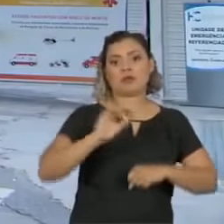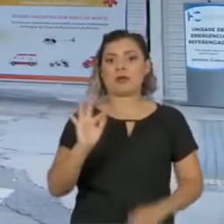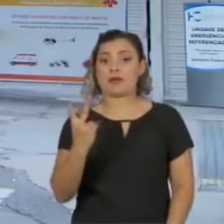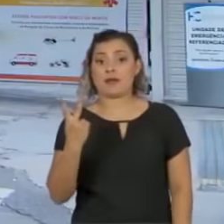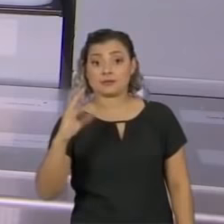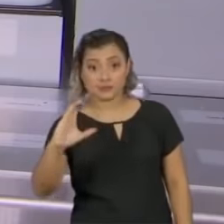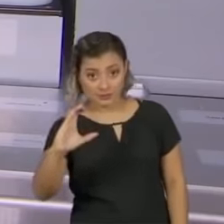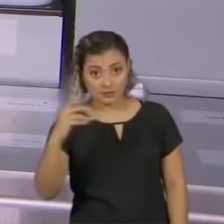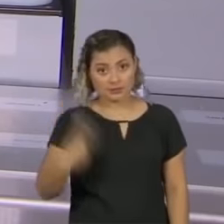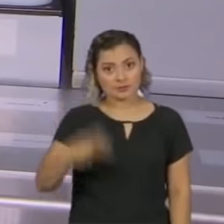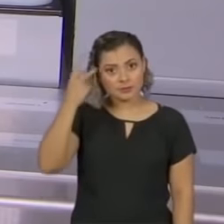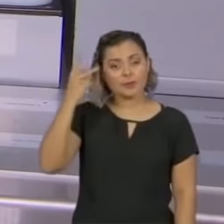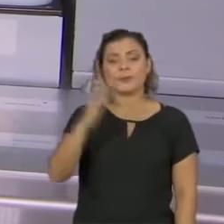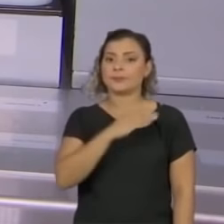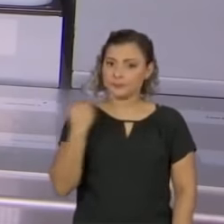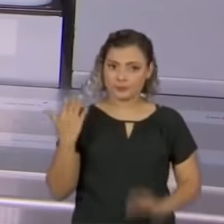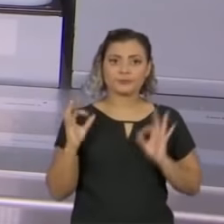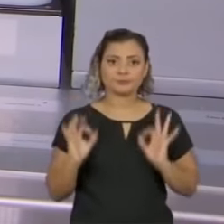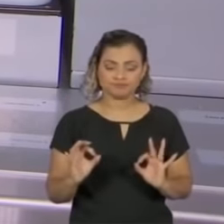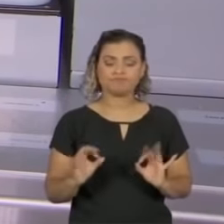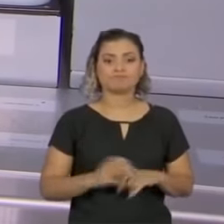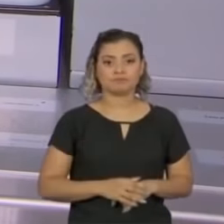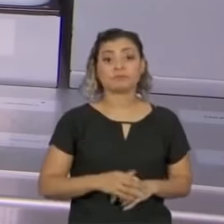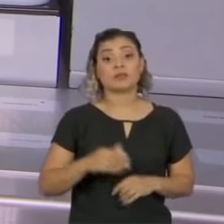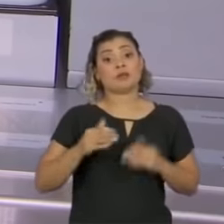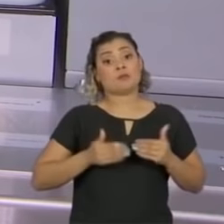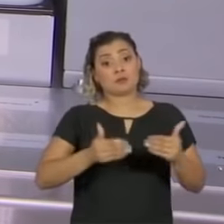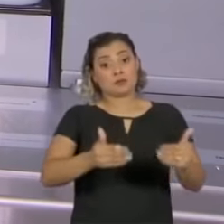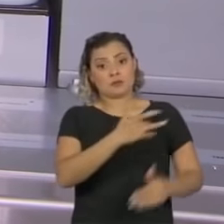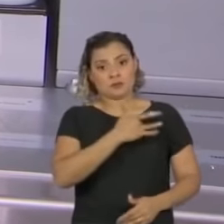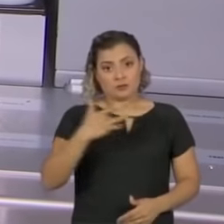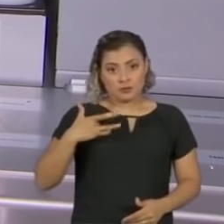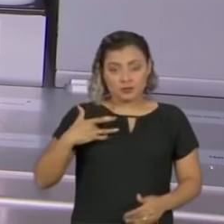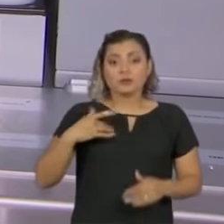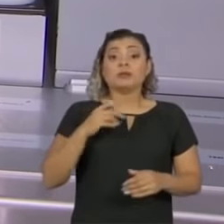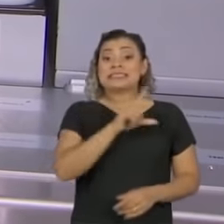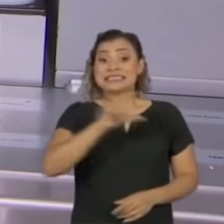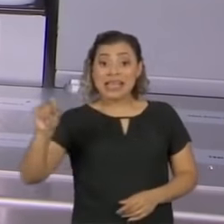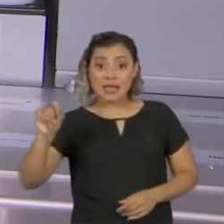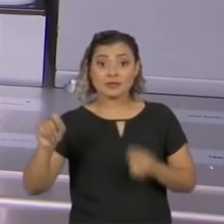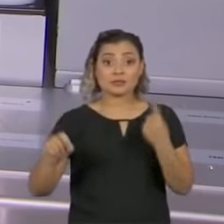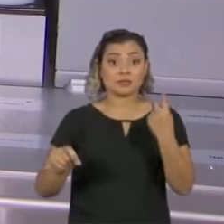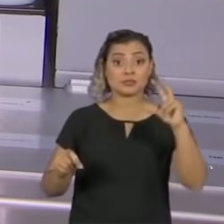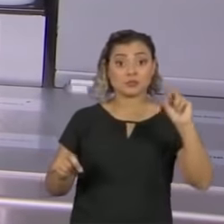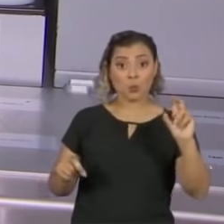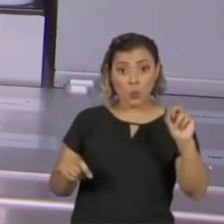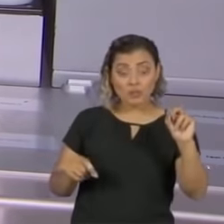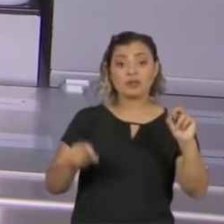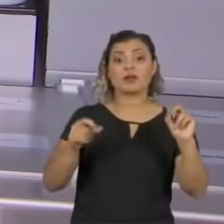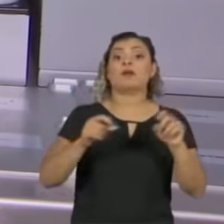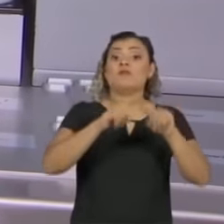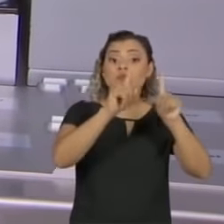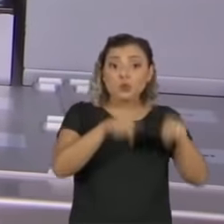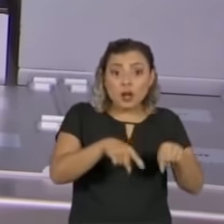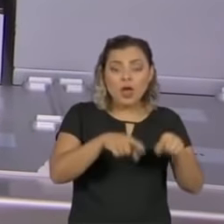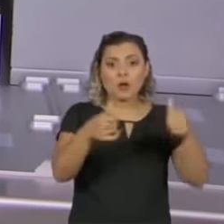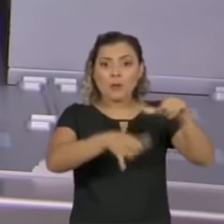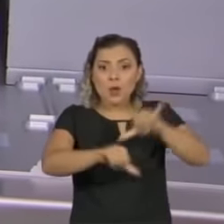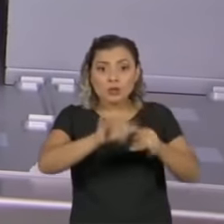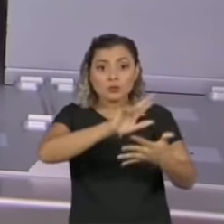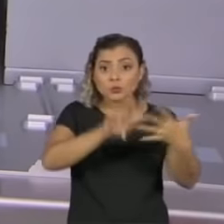São Paulo, onde morreu. O Ministério da Saúde informou que entre 100 e 150 funcionários de hospitais e laboratórios